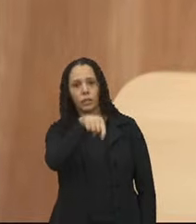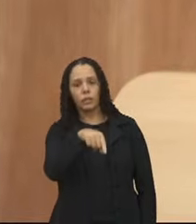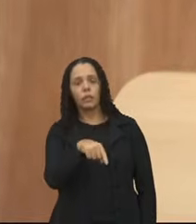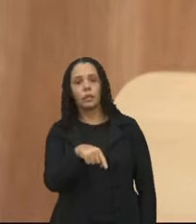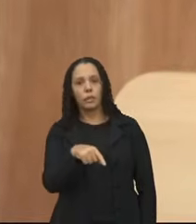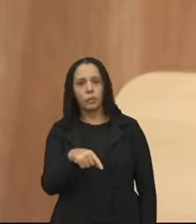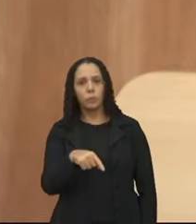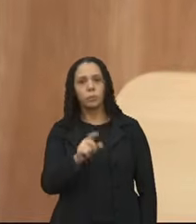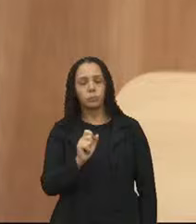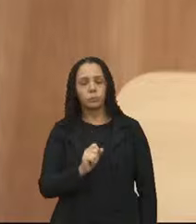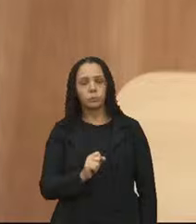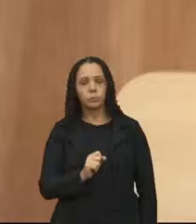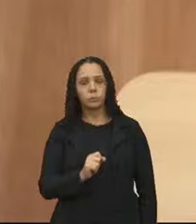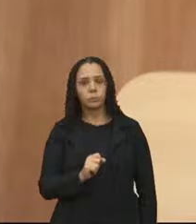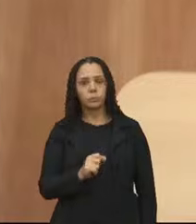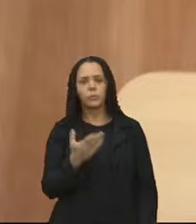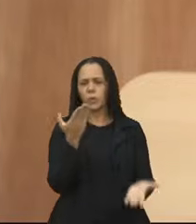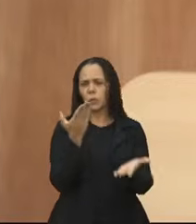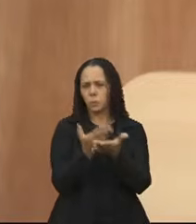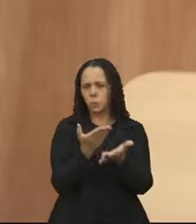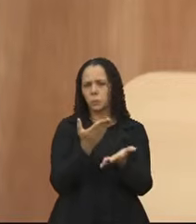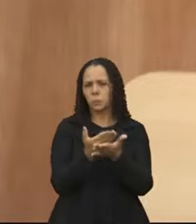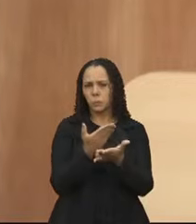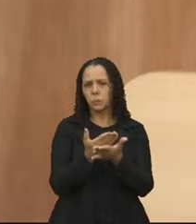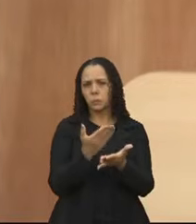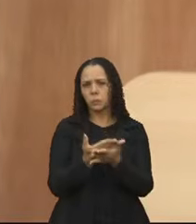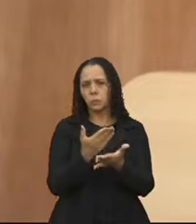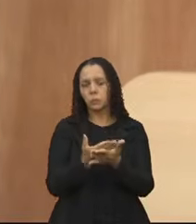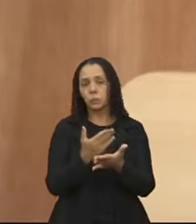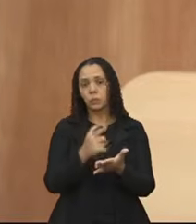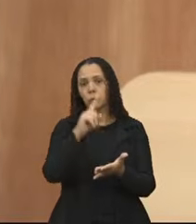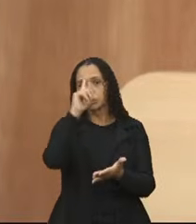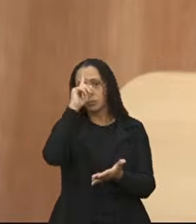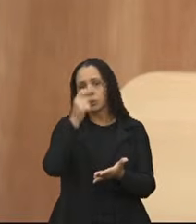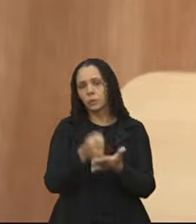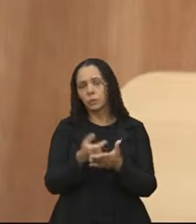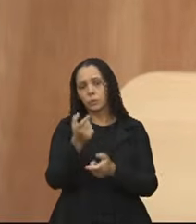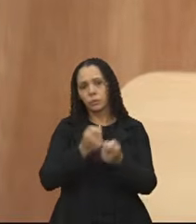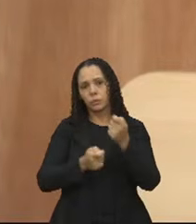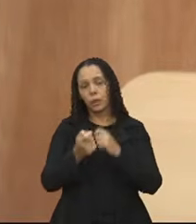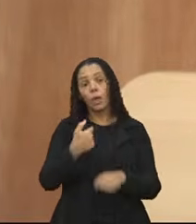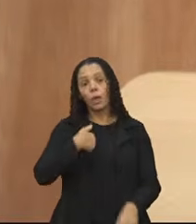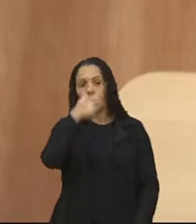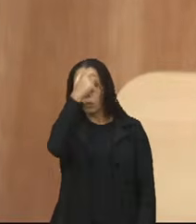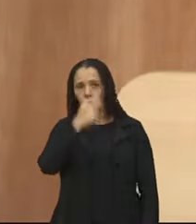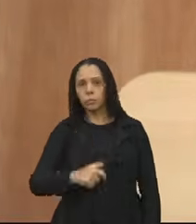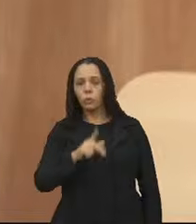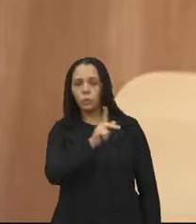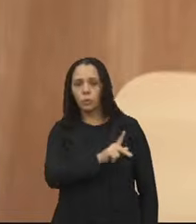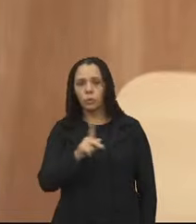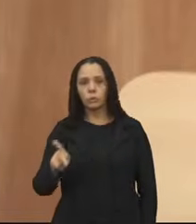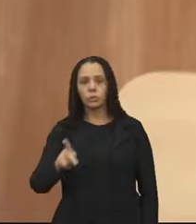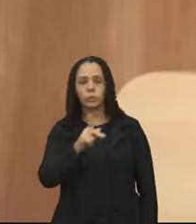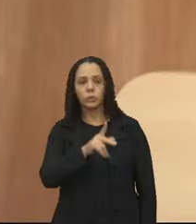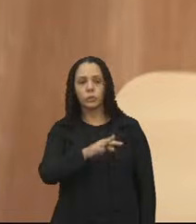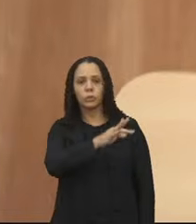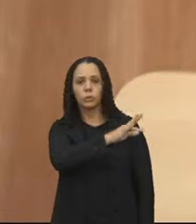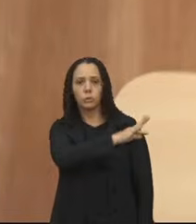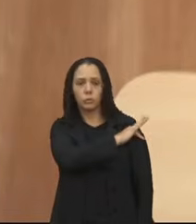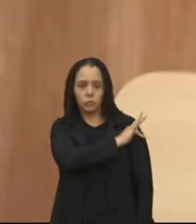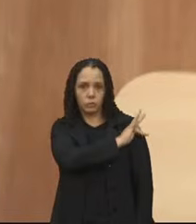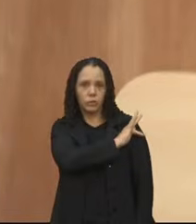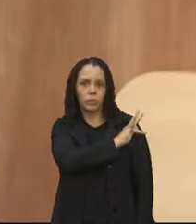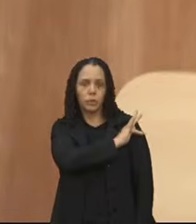já reforçando, estudado para definir finanças. Eu sou professora do ensino fundamental e, com toda a minha